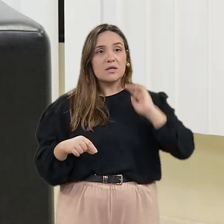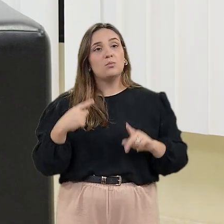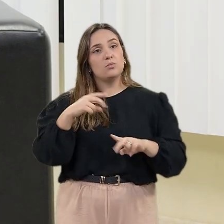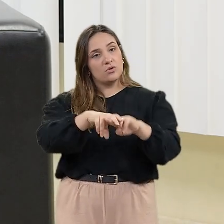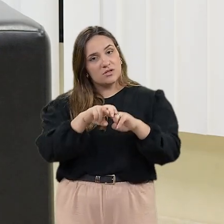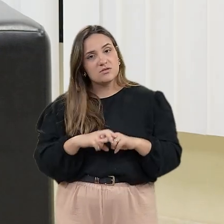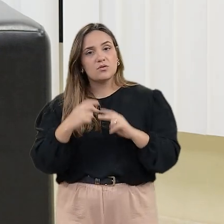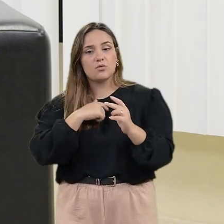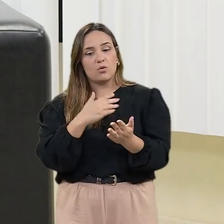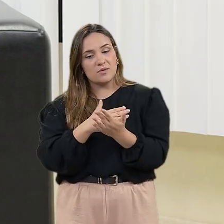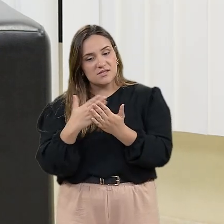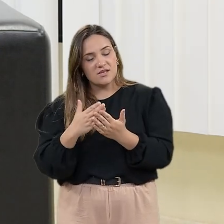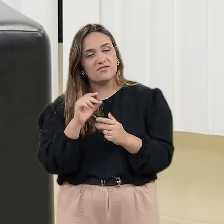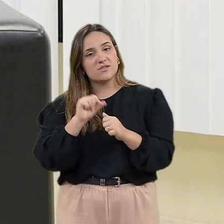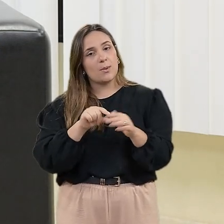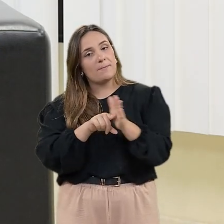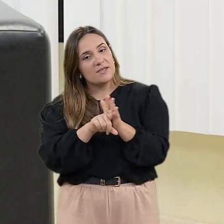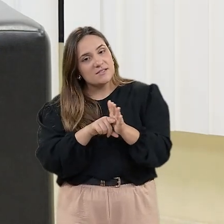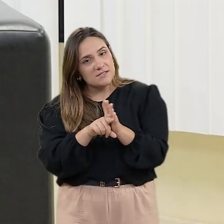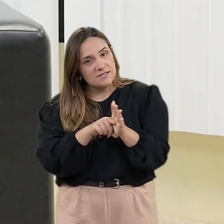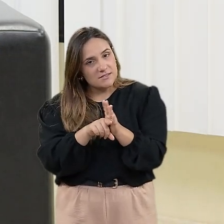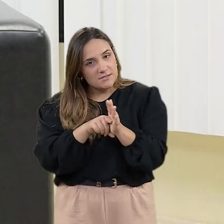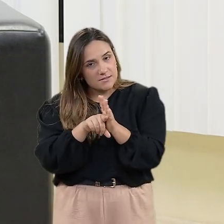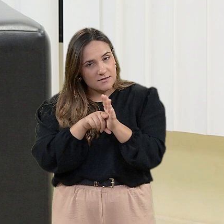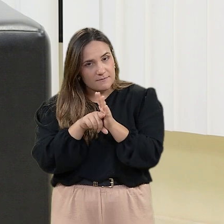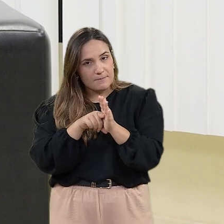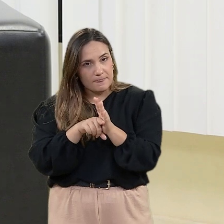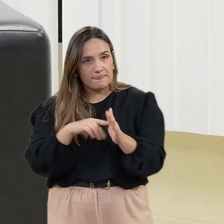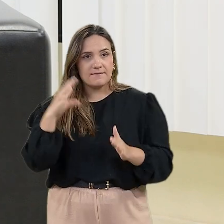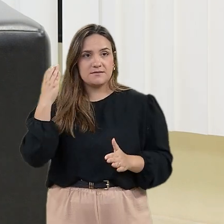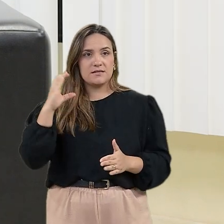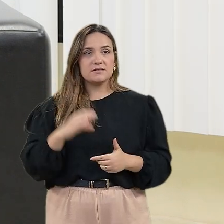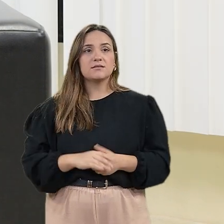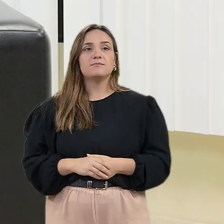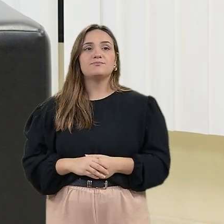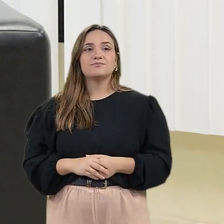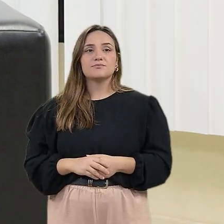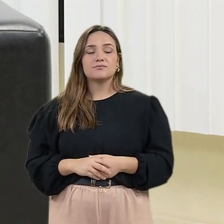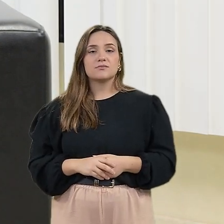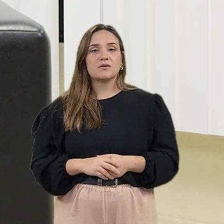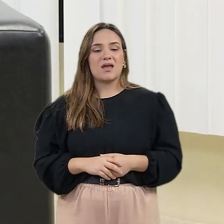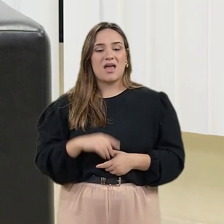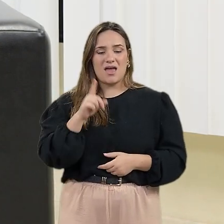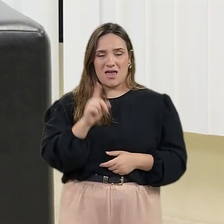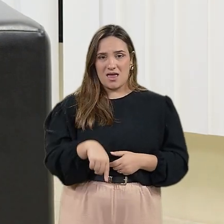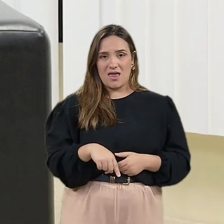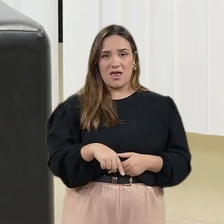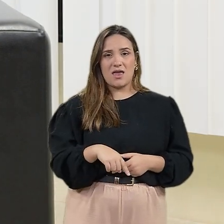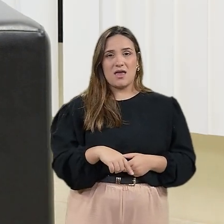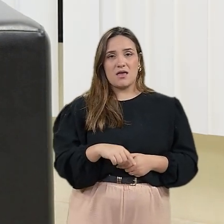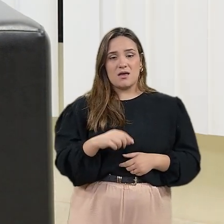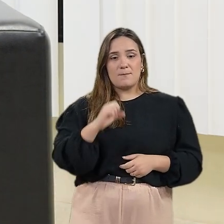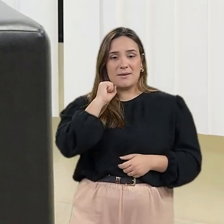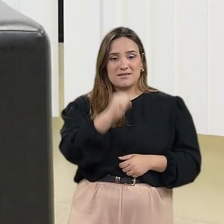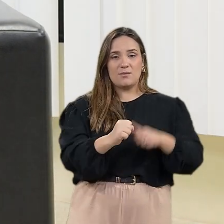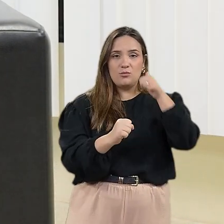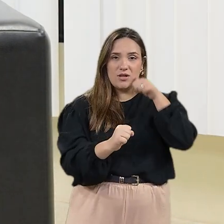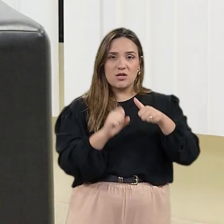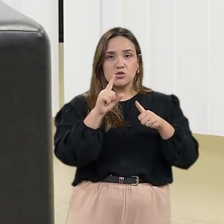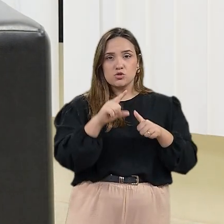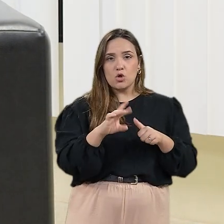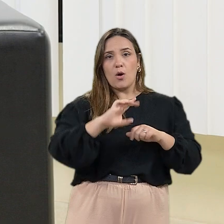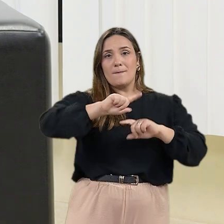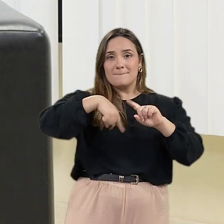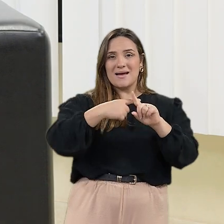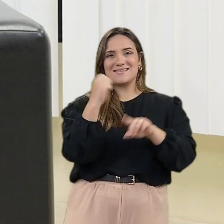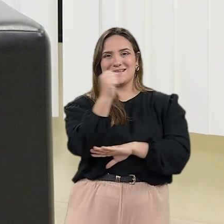a desenvolver uma pesquisa científica sobre isso, em tornar o feminicídio então não mais uma